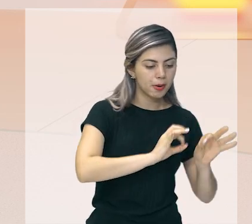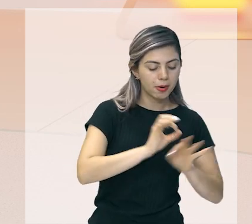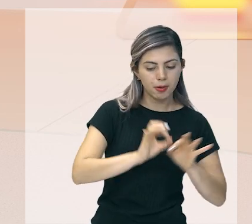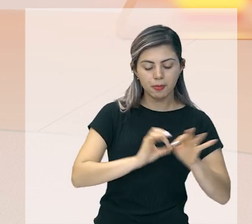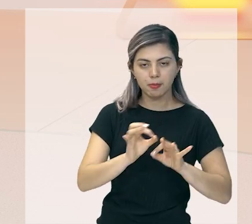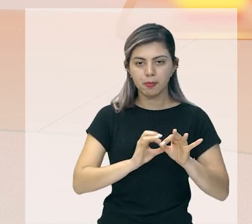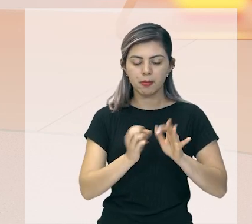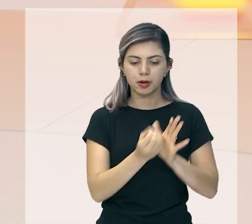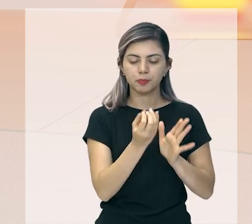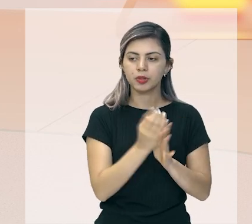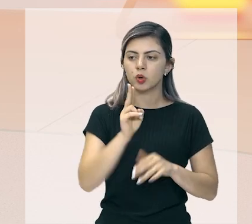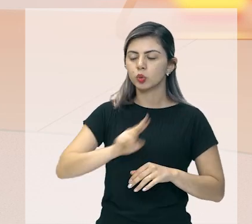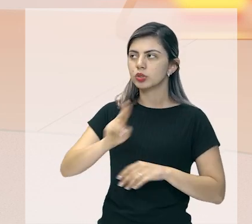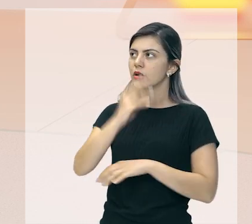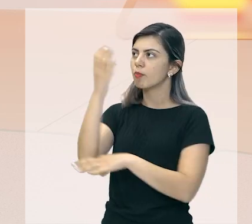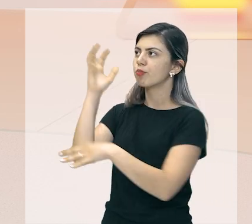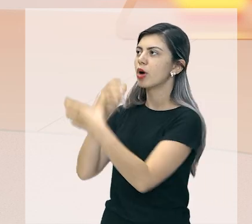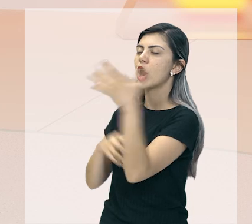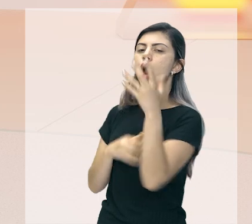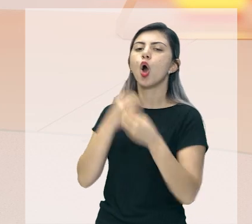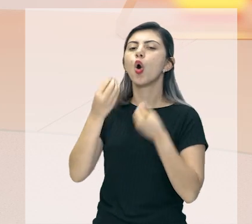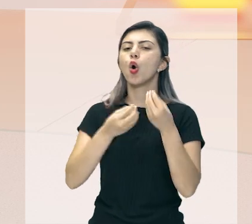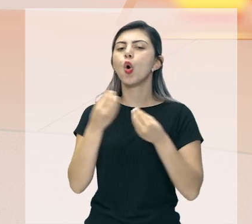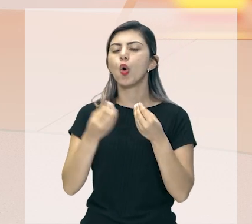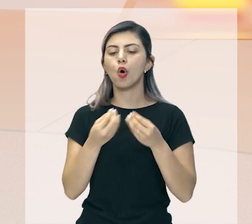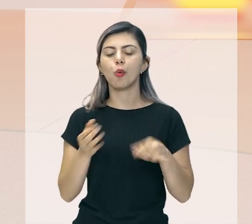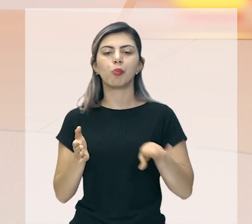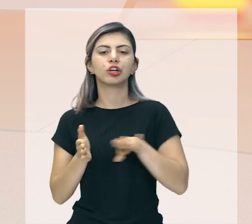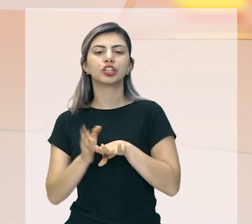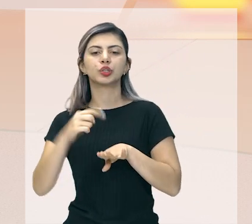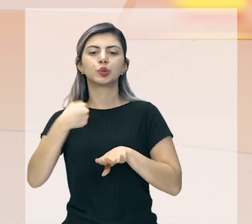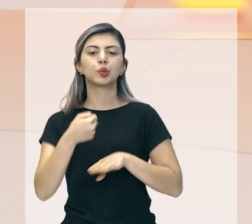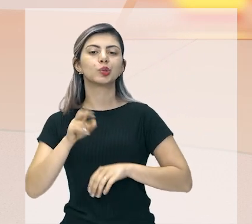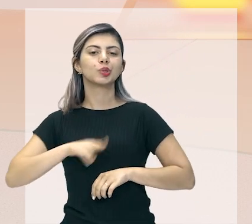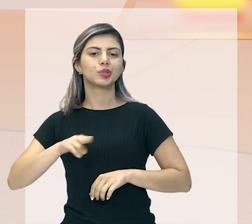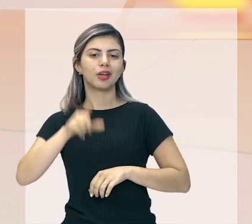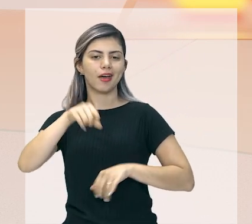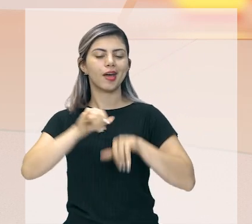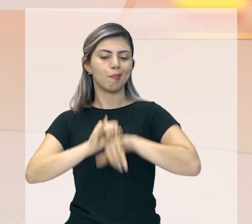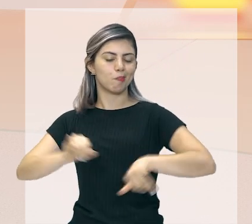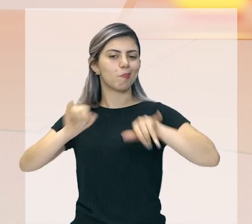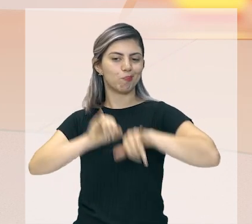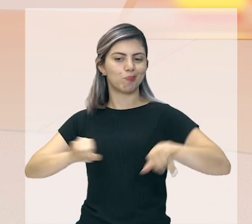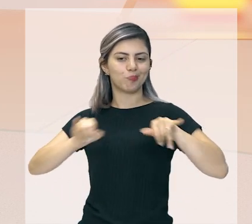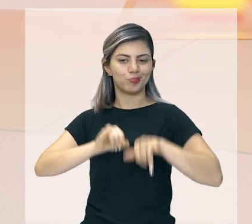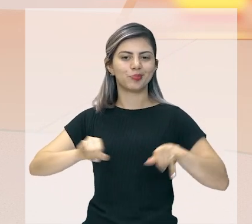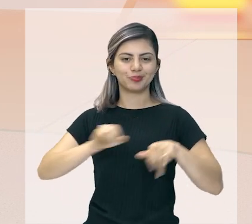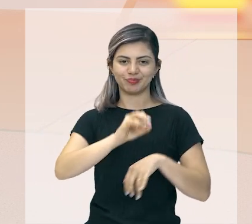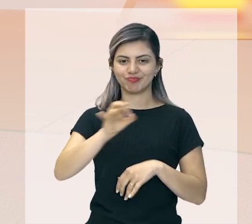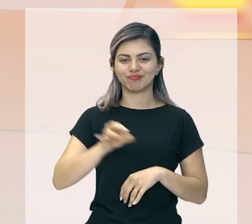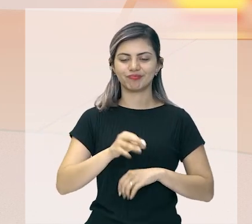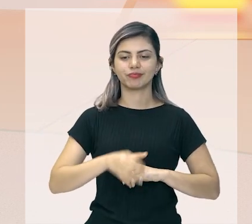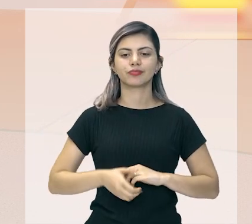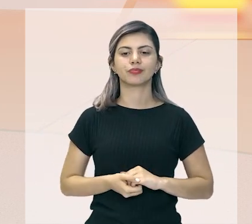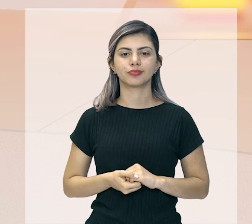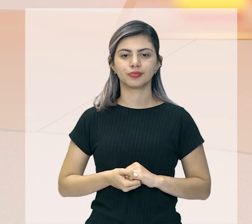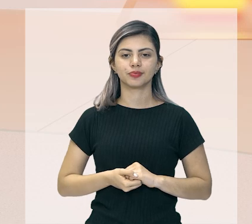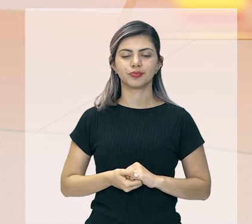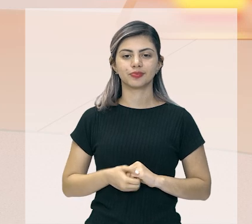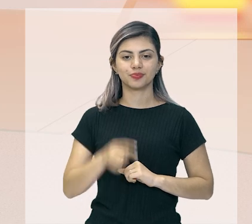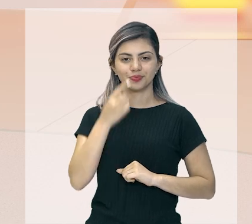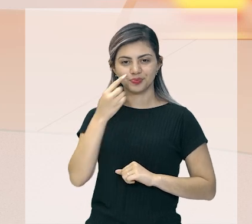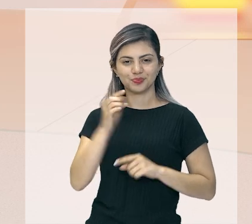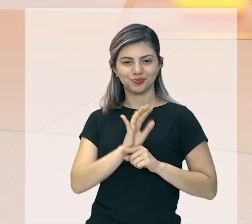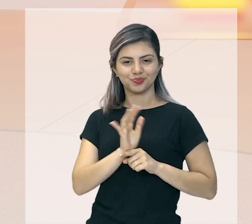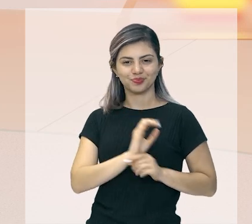recursos da natureza, mas como que isso chega até a gente aí, que é a questão do marketing, né? Da propaganda, os comerciais, enfim. Vamos dar uma olhada de